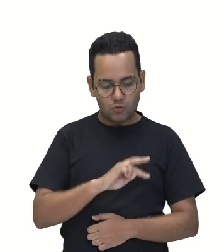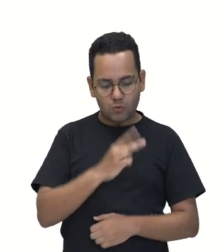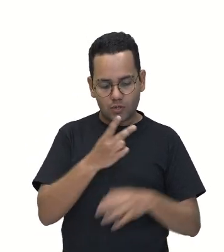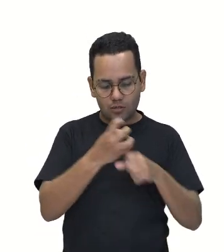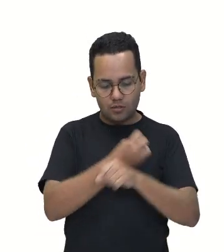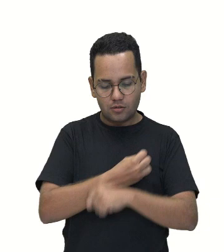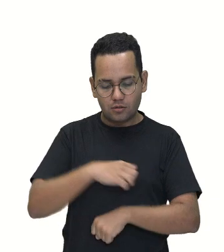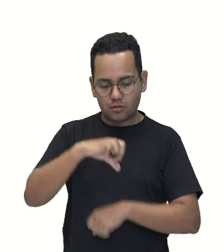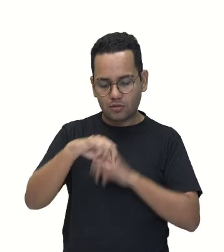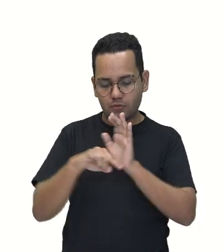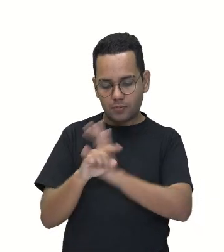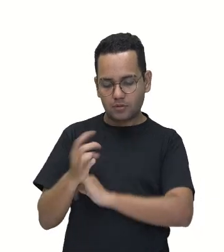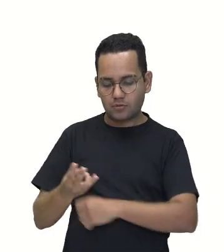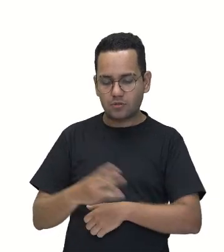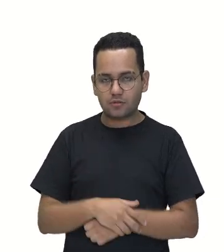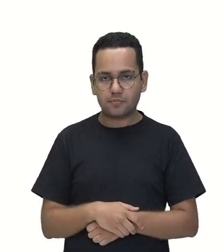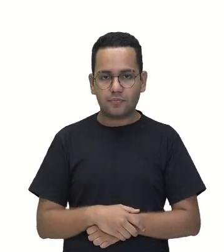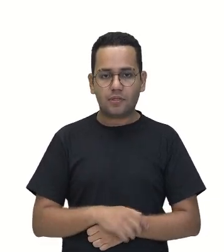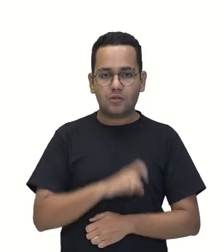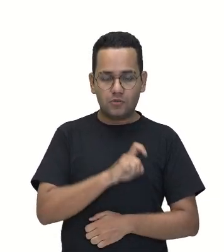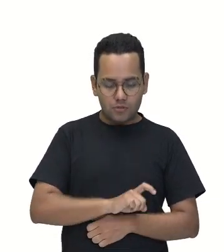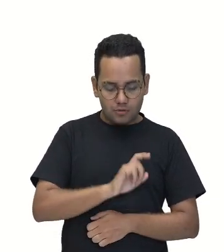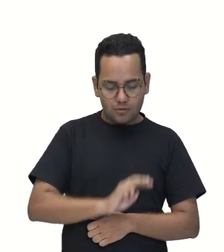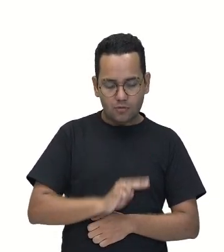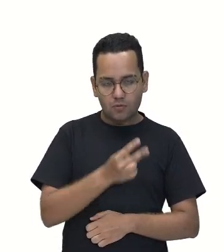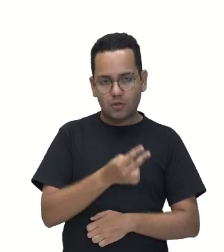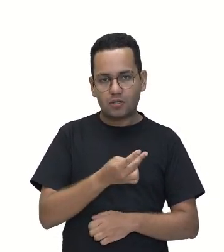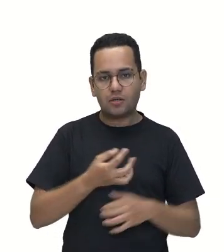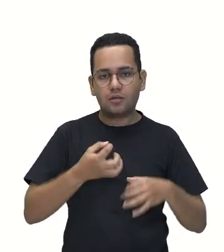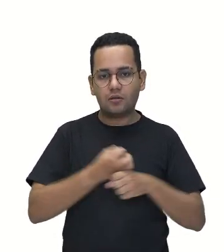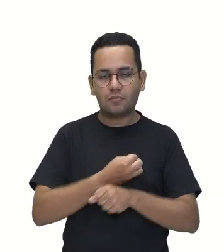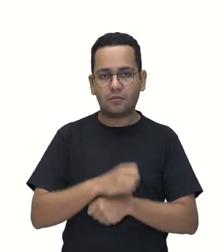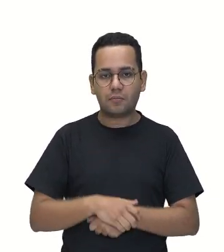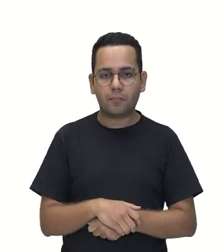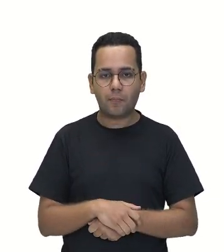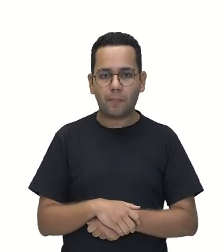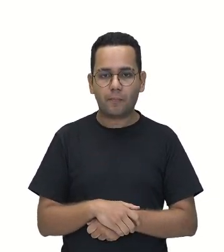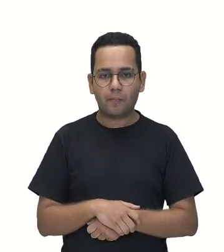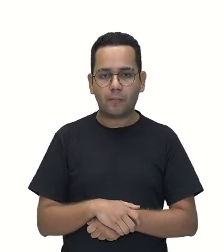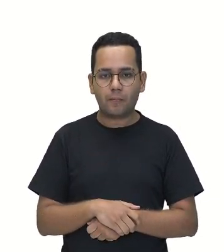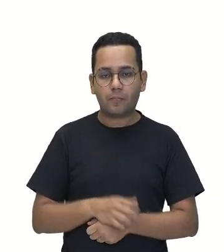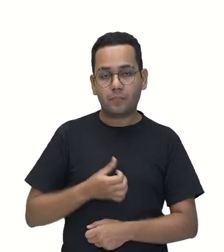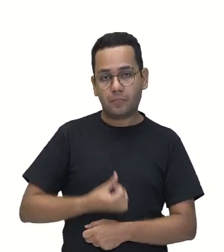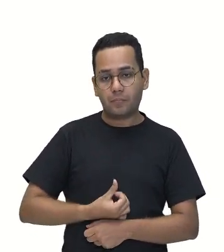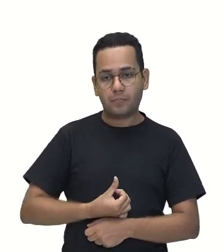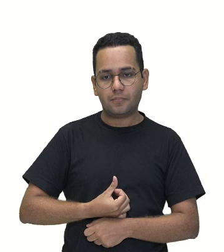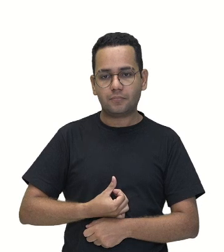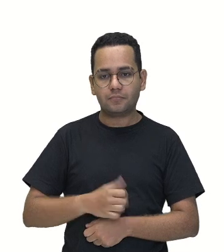3 x qu é igual a